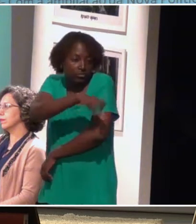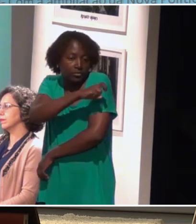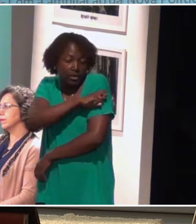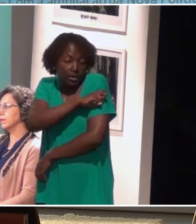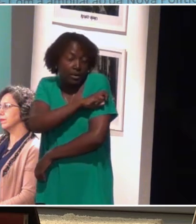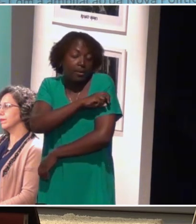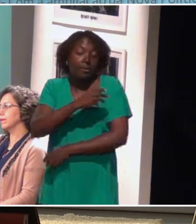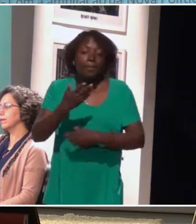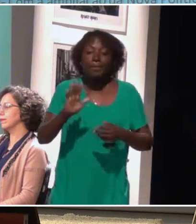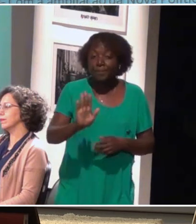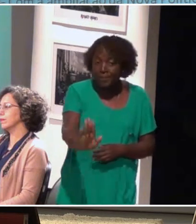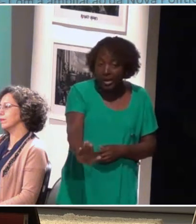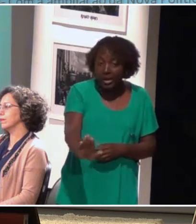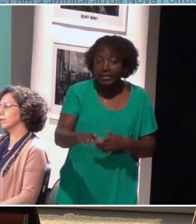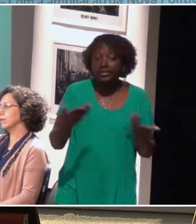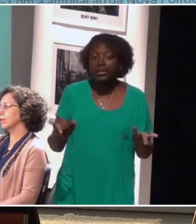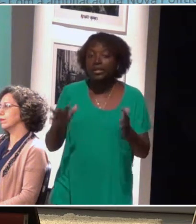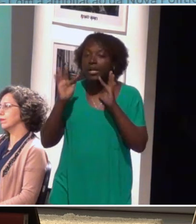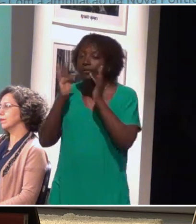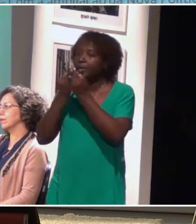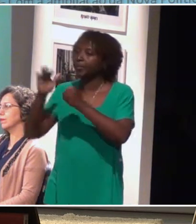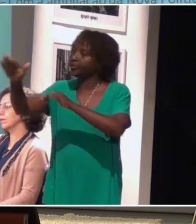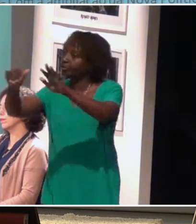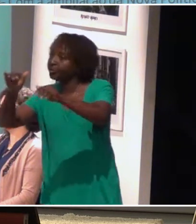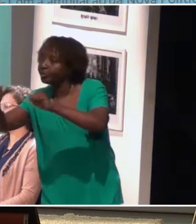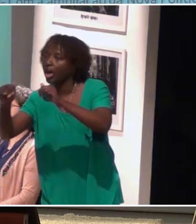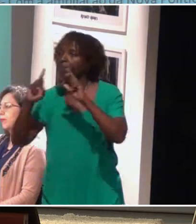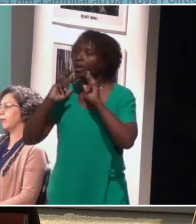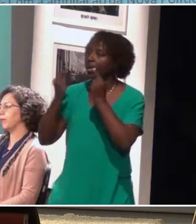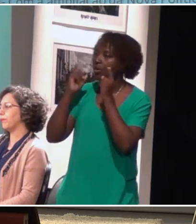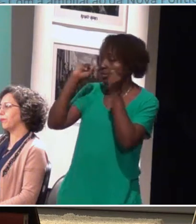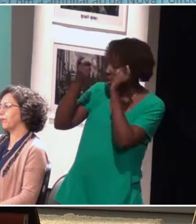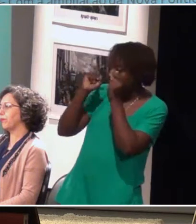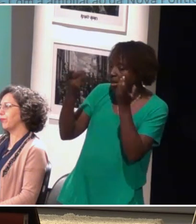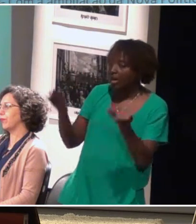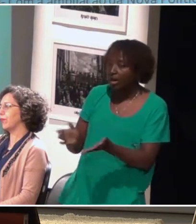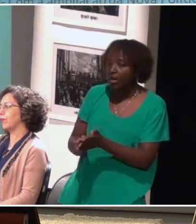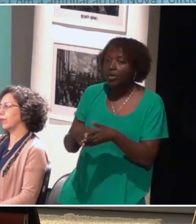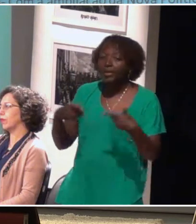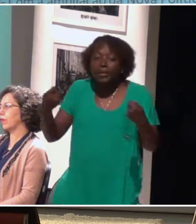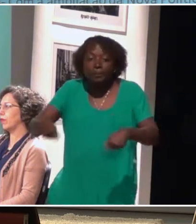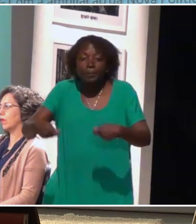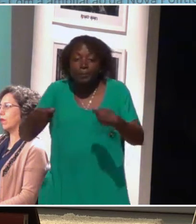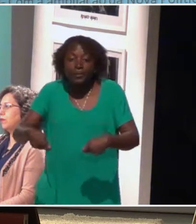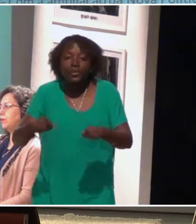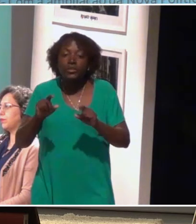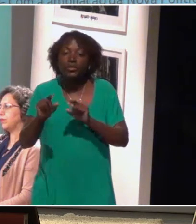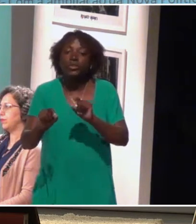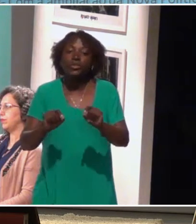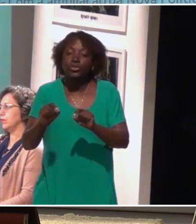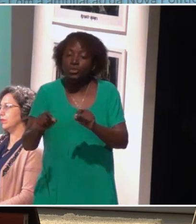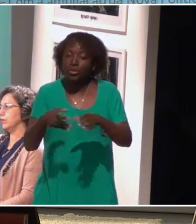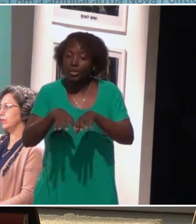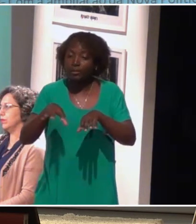Porém, chama as famílias. Fizemos a reunião com as famílias e agora você quer polarizar. Eles estão todos